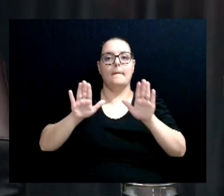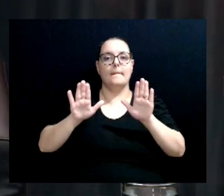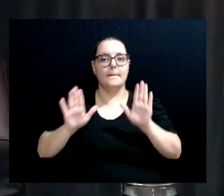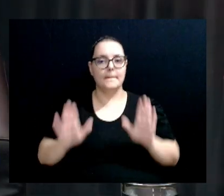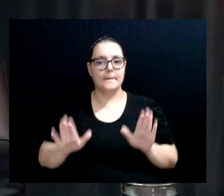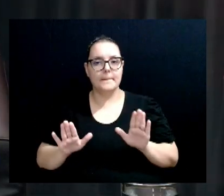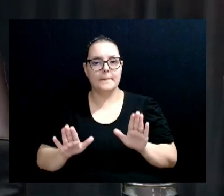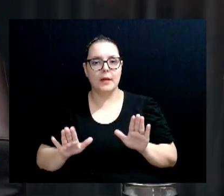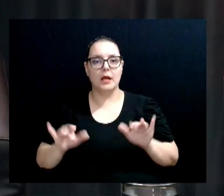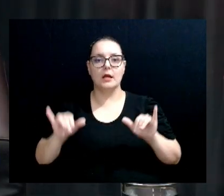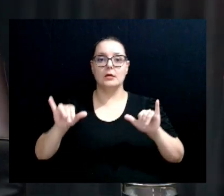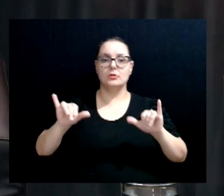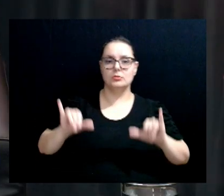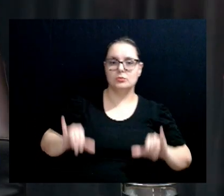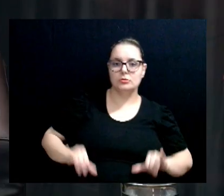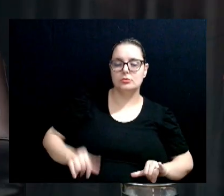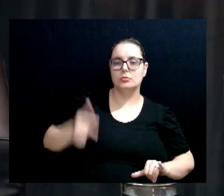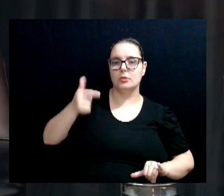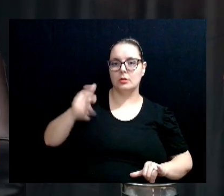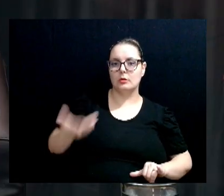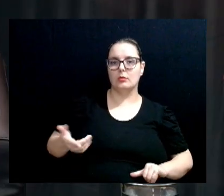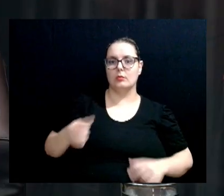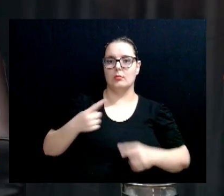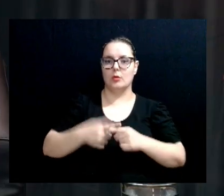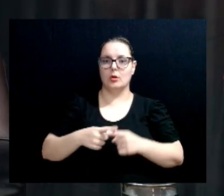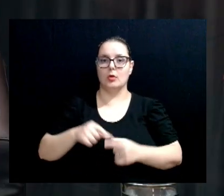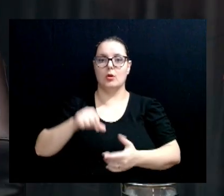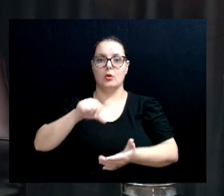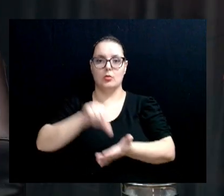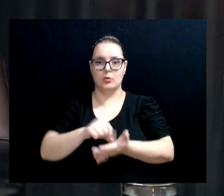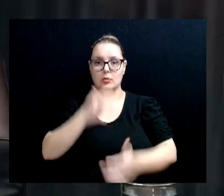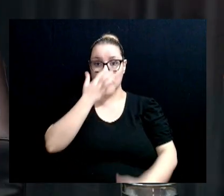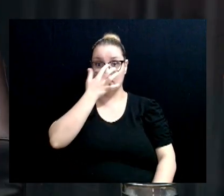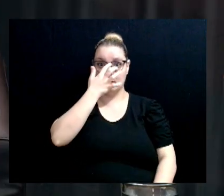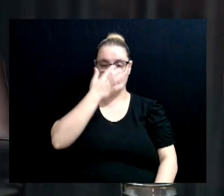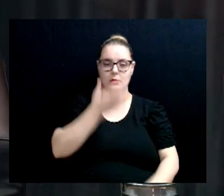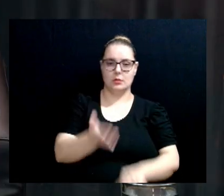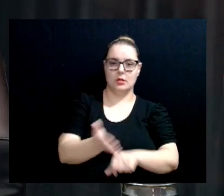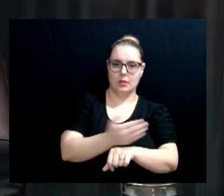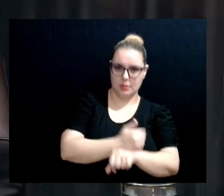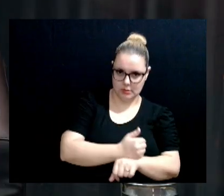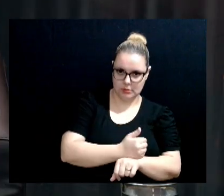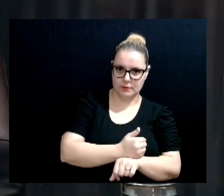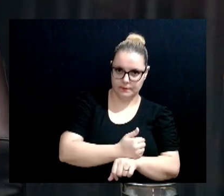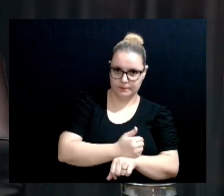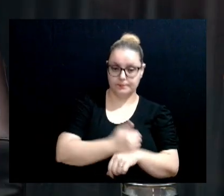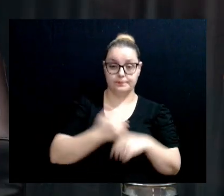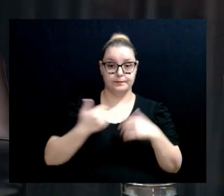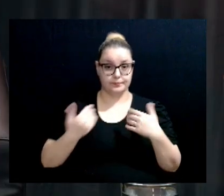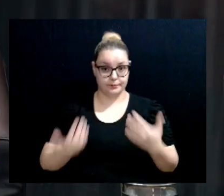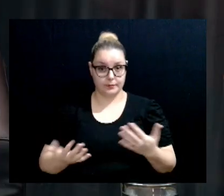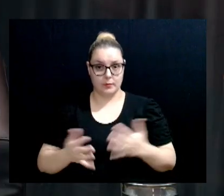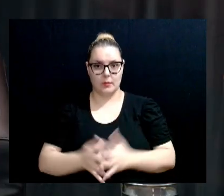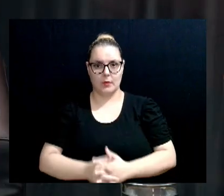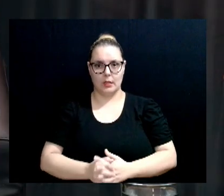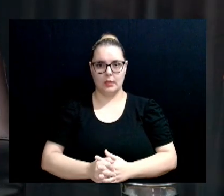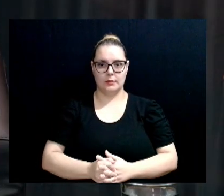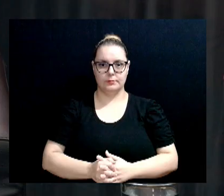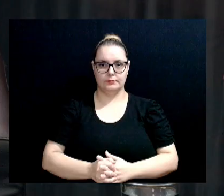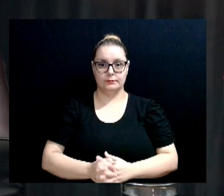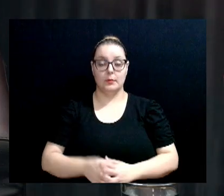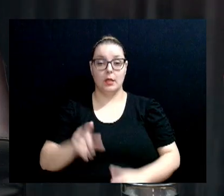ele perdura, porque o núcleo, né, o core disso está muito antes. E, então, o ponto é entender o que